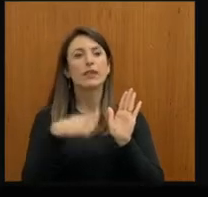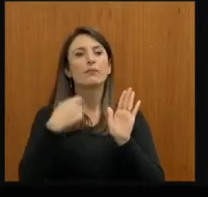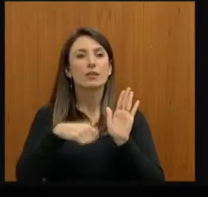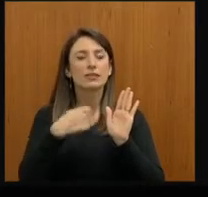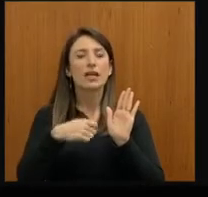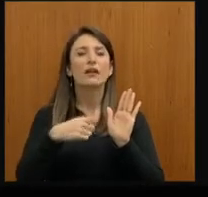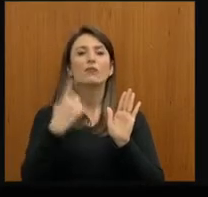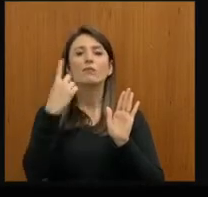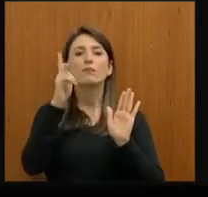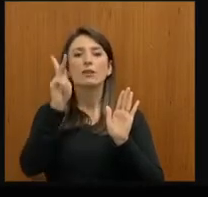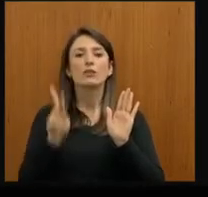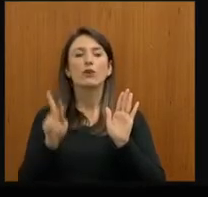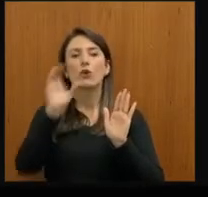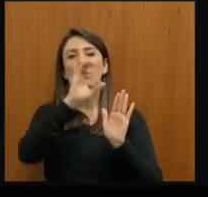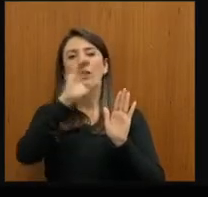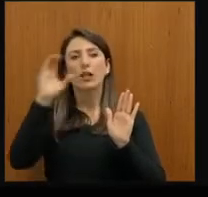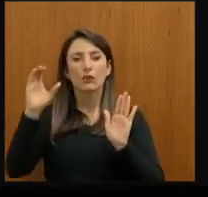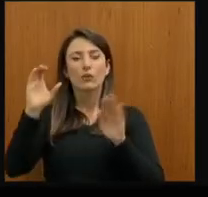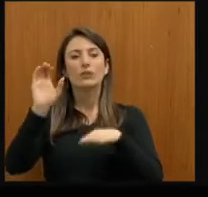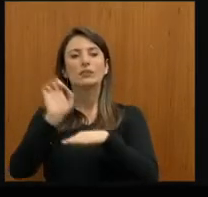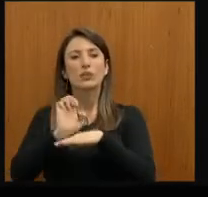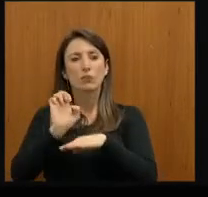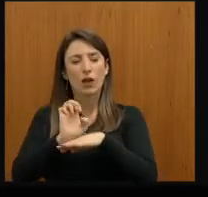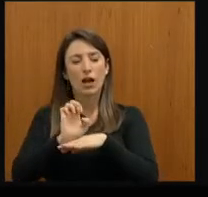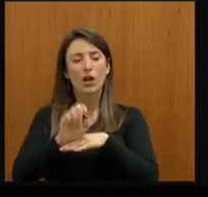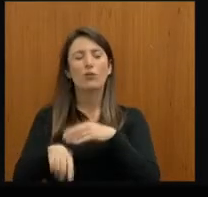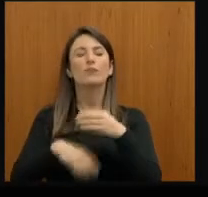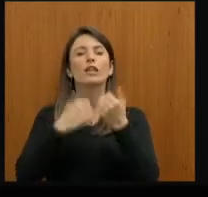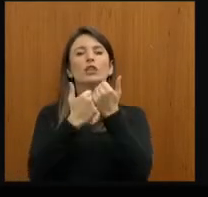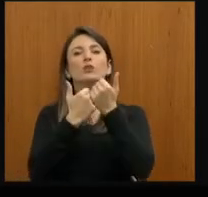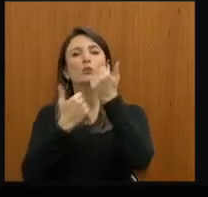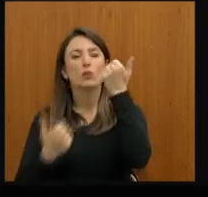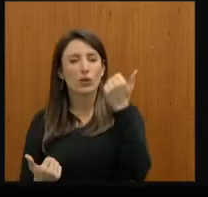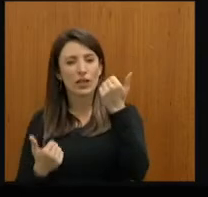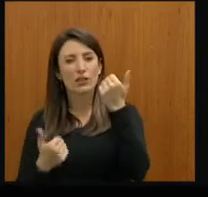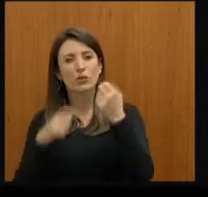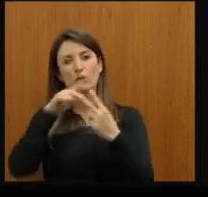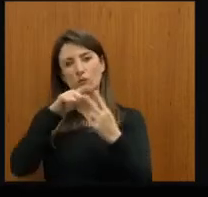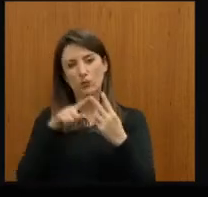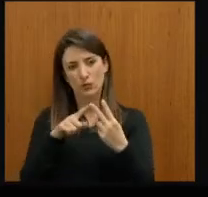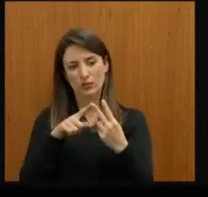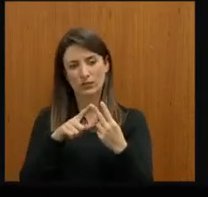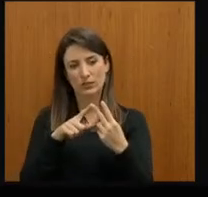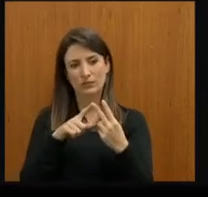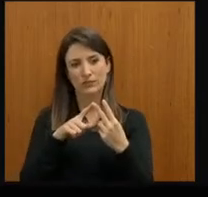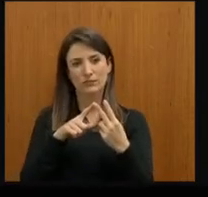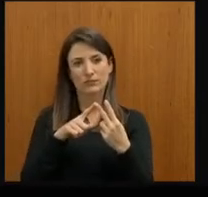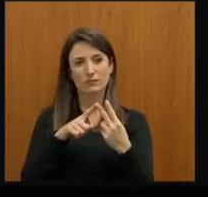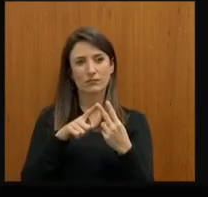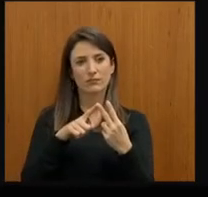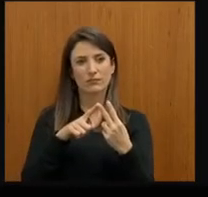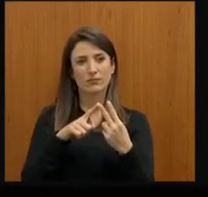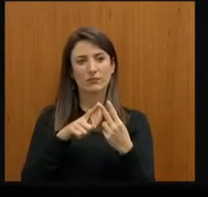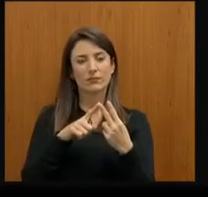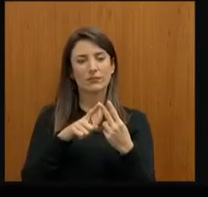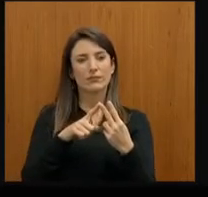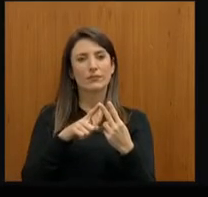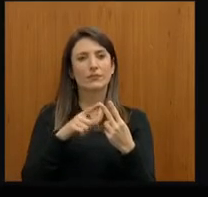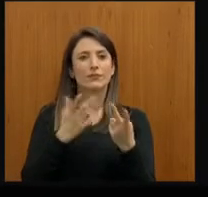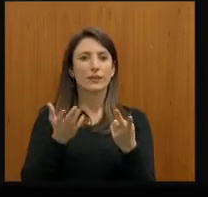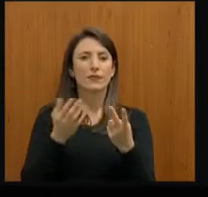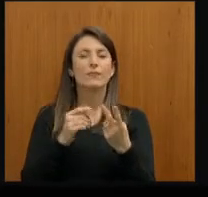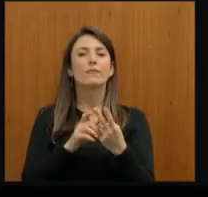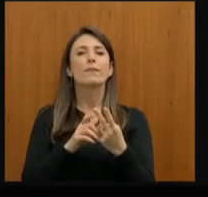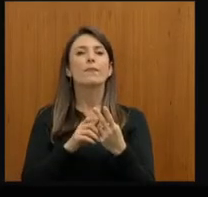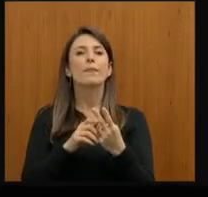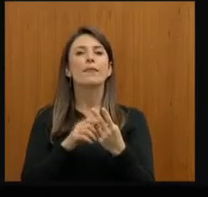uma coordenadora né estadual e duas e Tube coordenadora nova colocamos um número mas podemos no plural né é